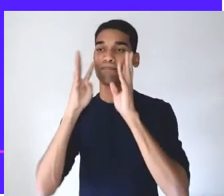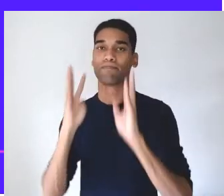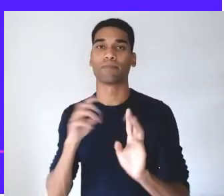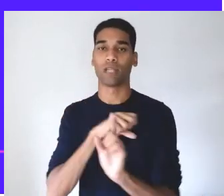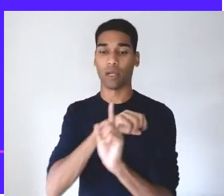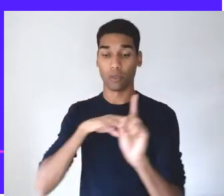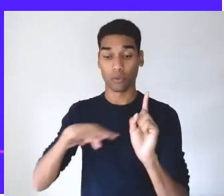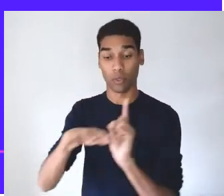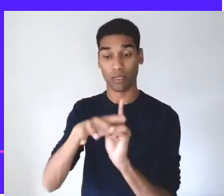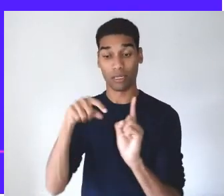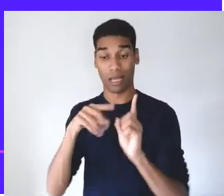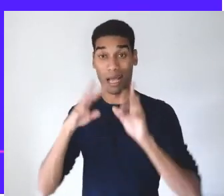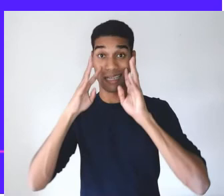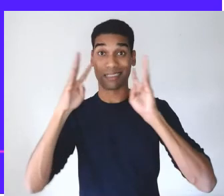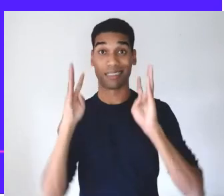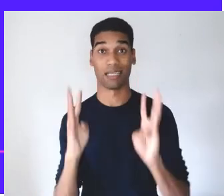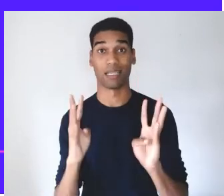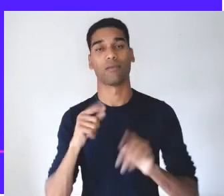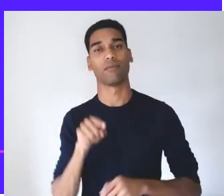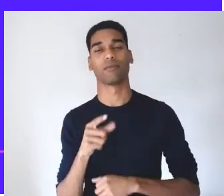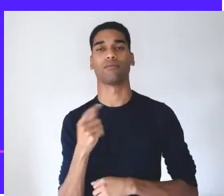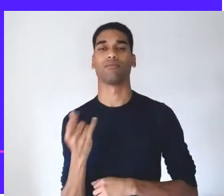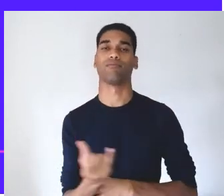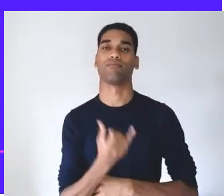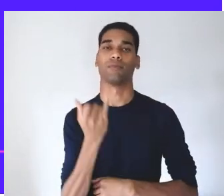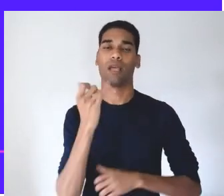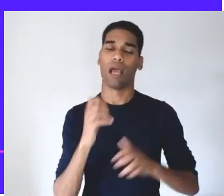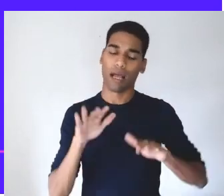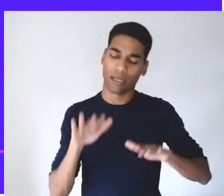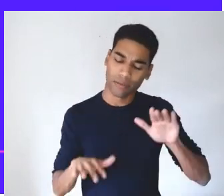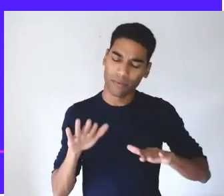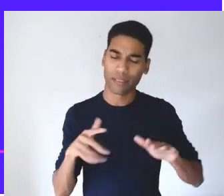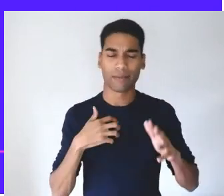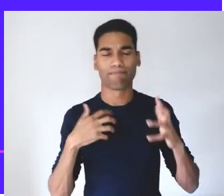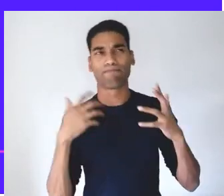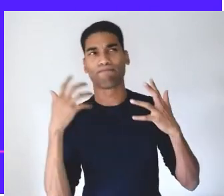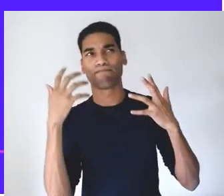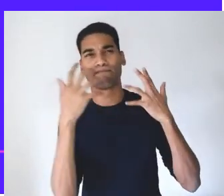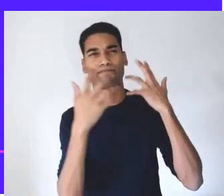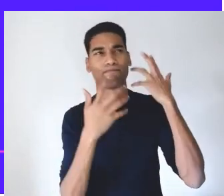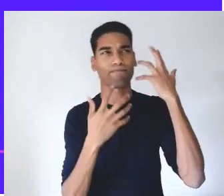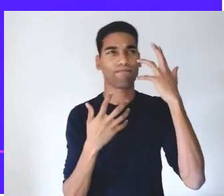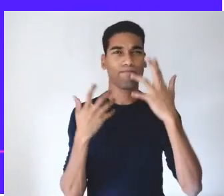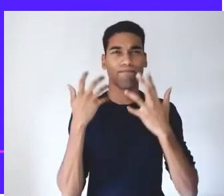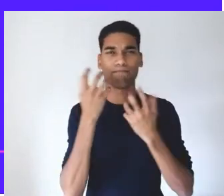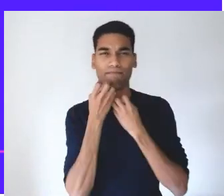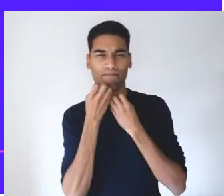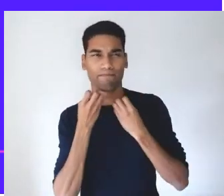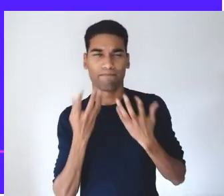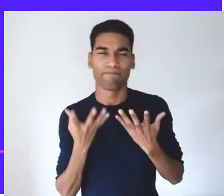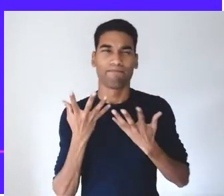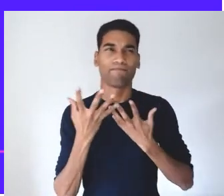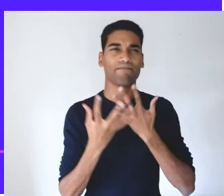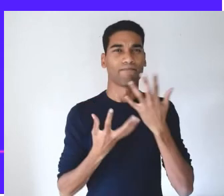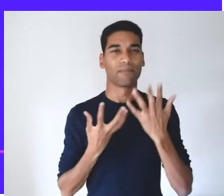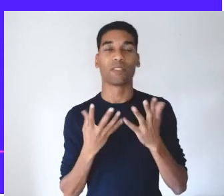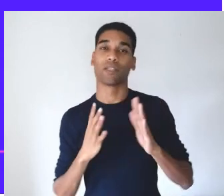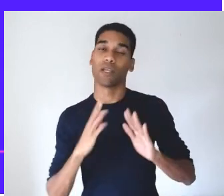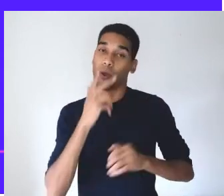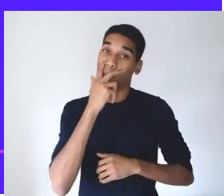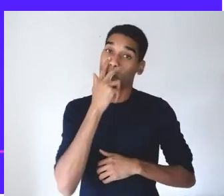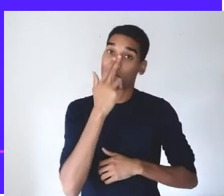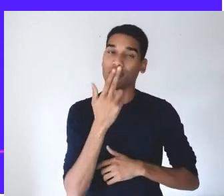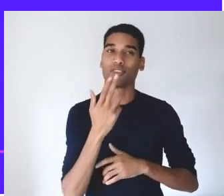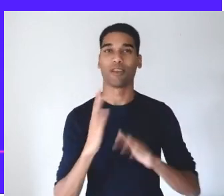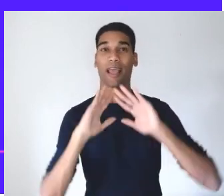gente, eu tenho muita dúvida não, eu tenho um pouco de receio de afirmar assim que as demandas mudaram. Acho que as demandas sempre